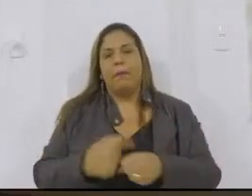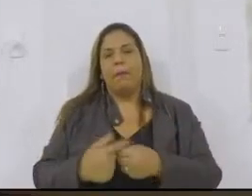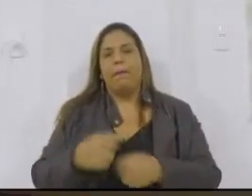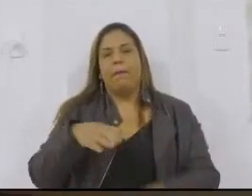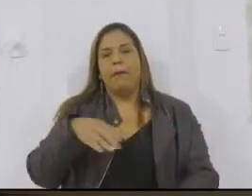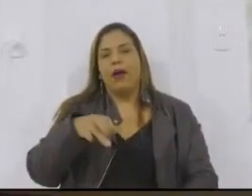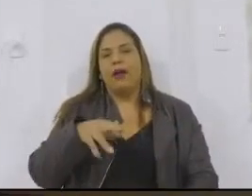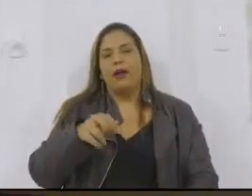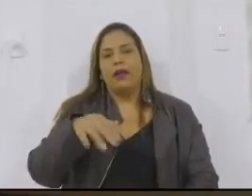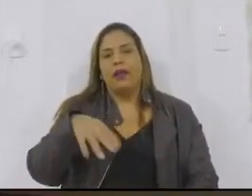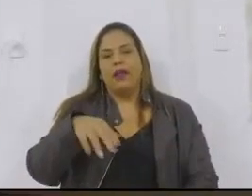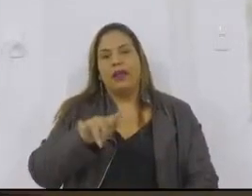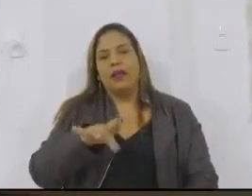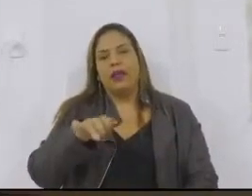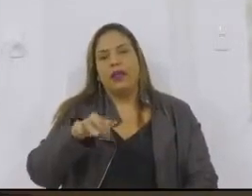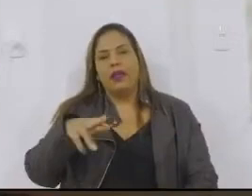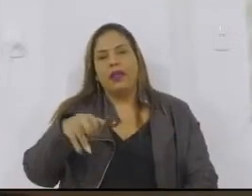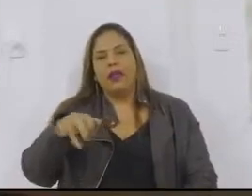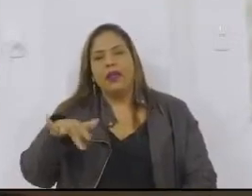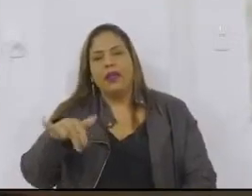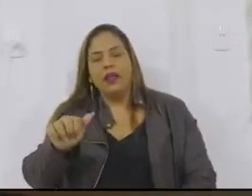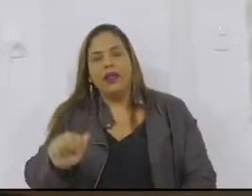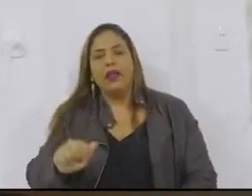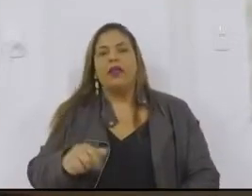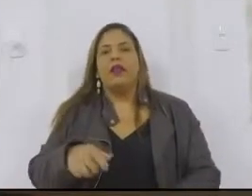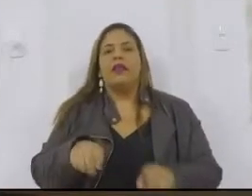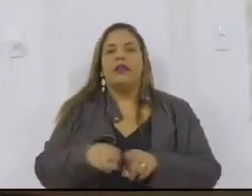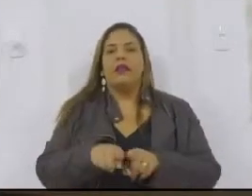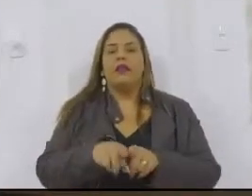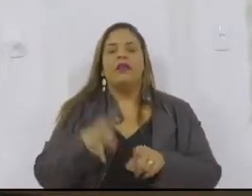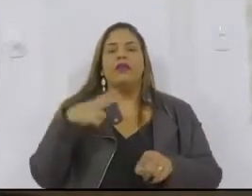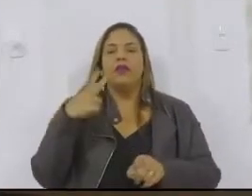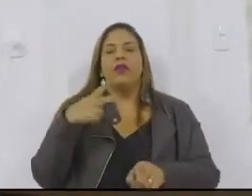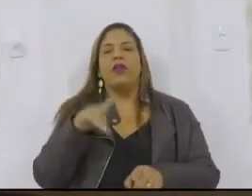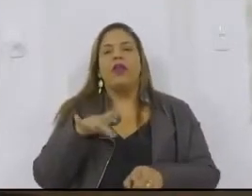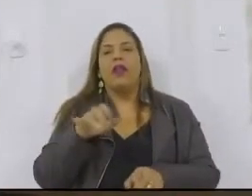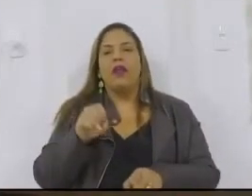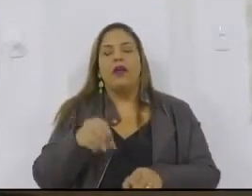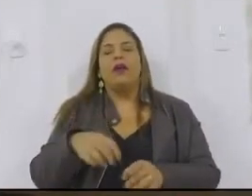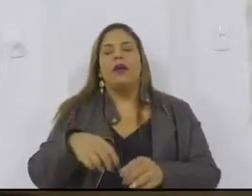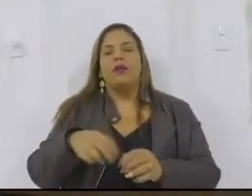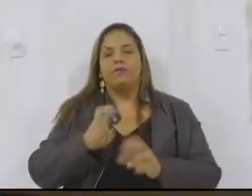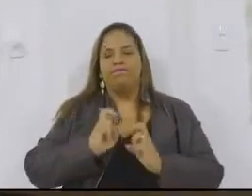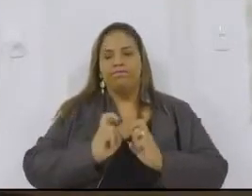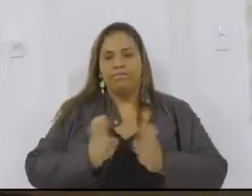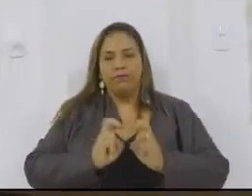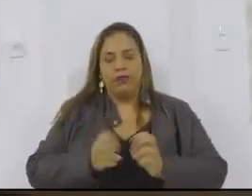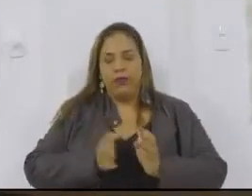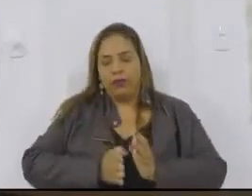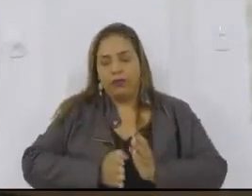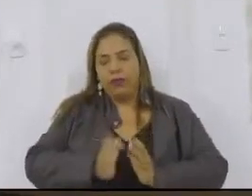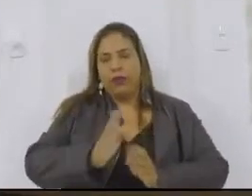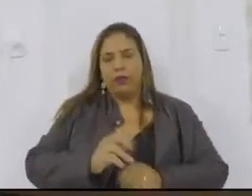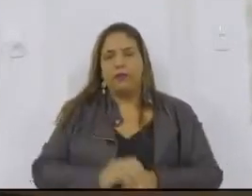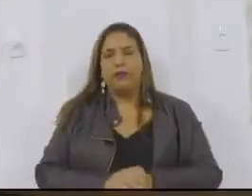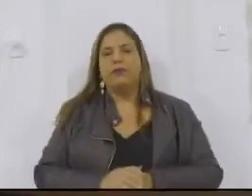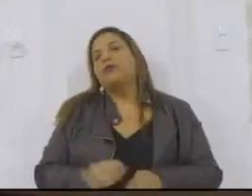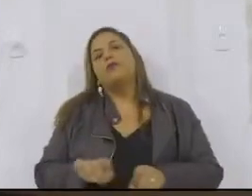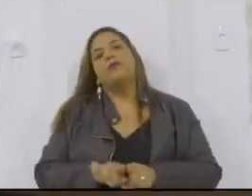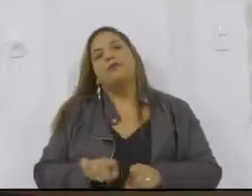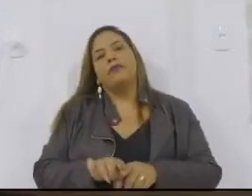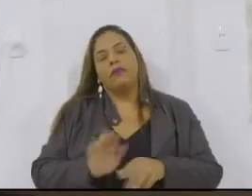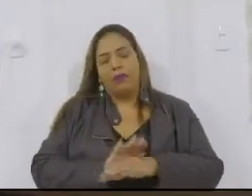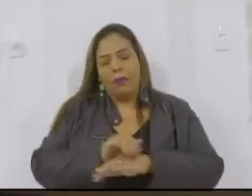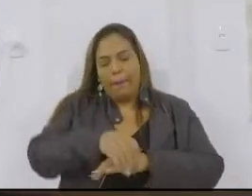sobre a construção de calçada entre a ciclovia e a linha férrea. Vereador Leandro sobre tapagem de buraco localizado na rua Professor